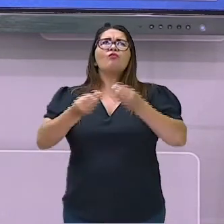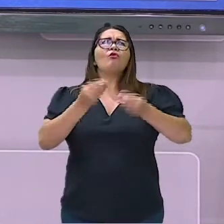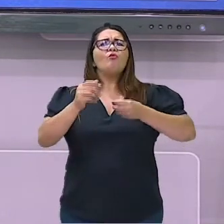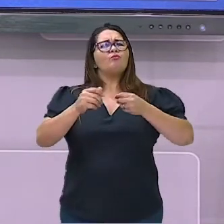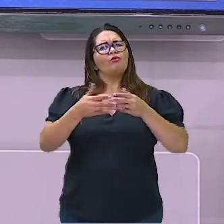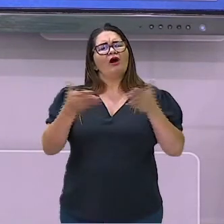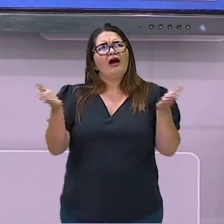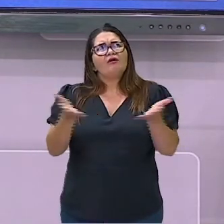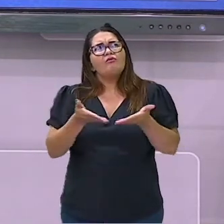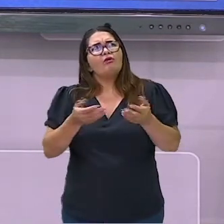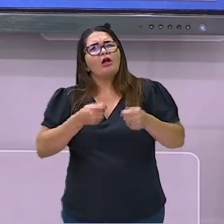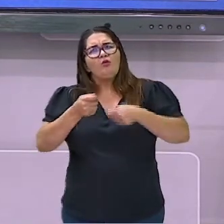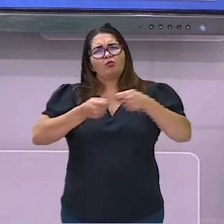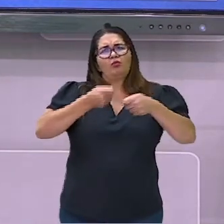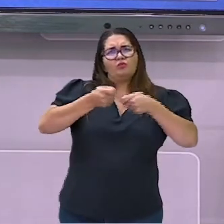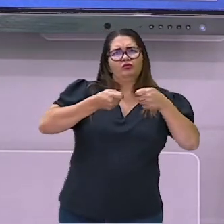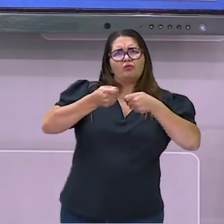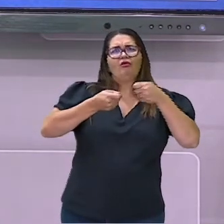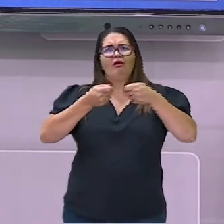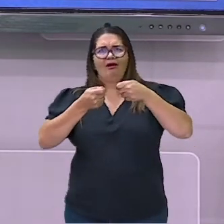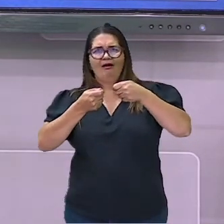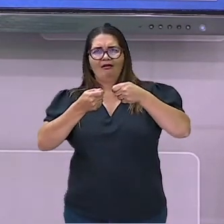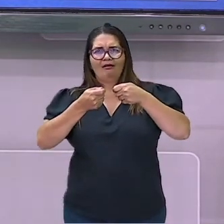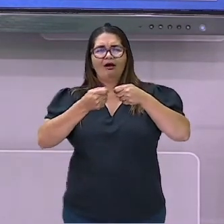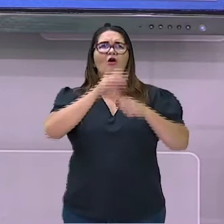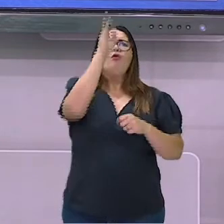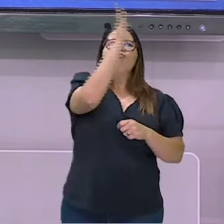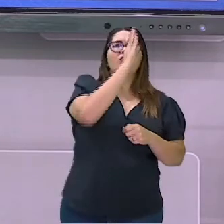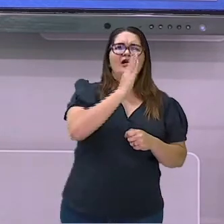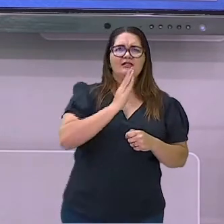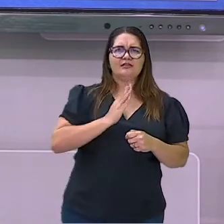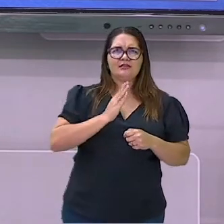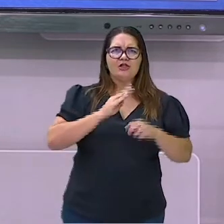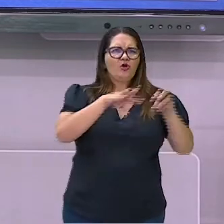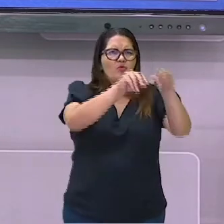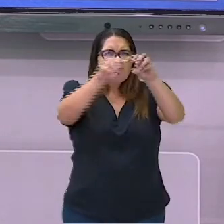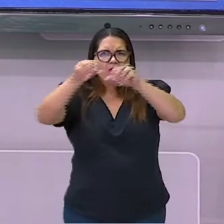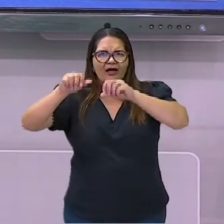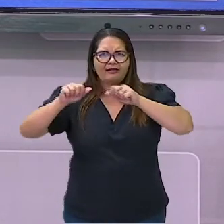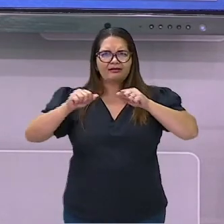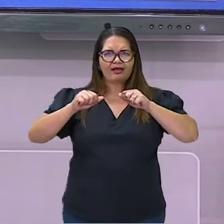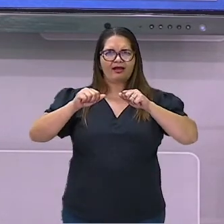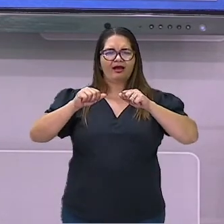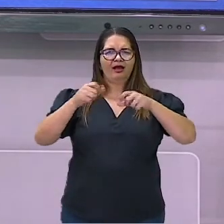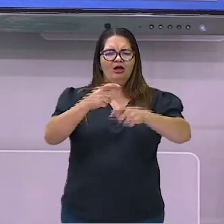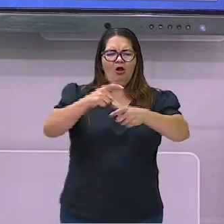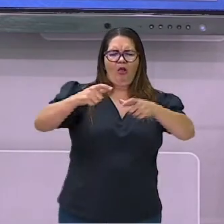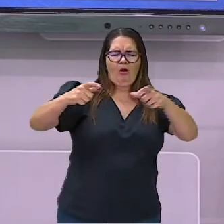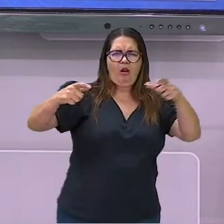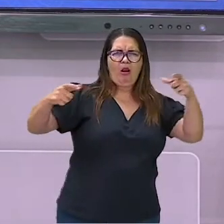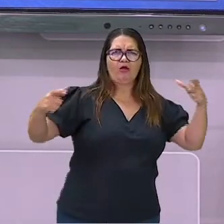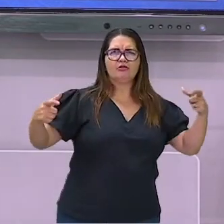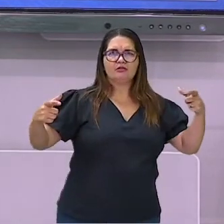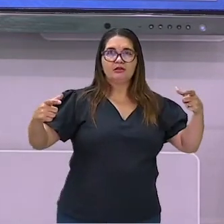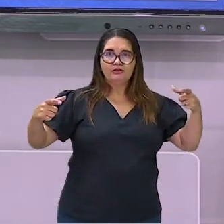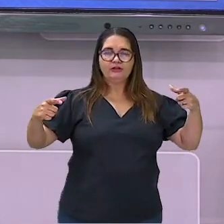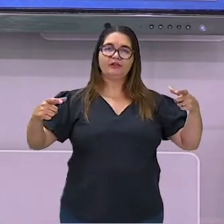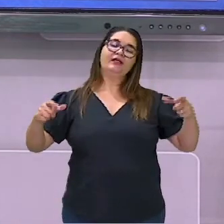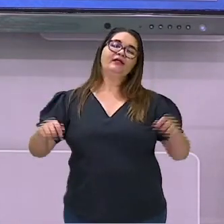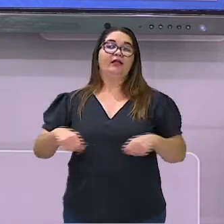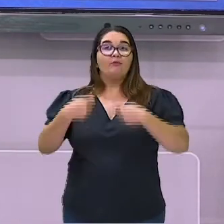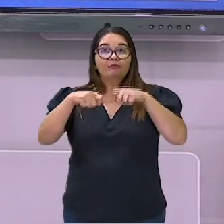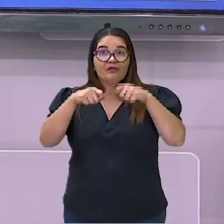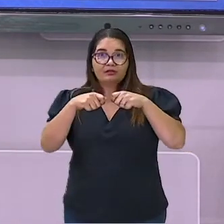divisão administrativa e territorial implantada pelos portugueses durante a colonização da